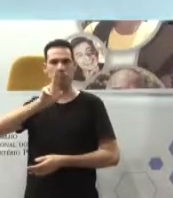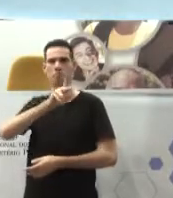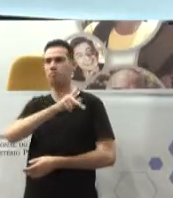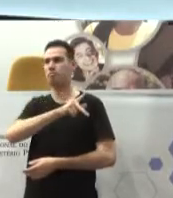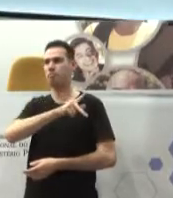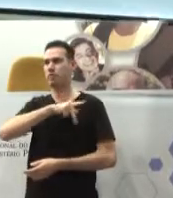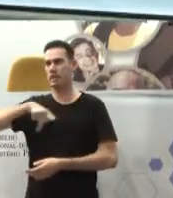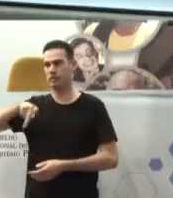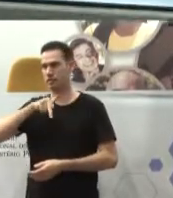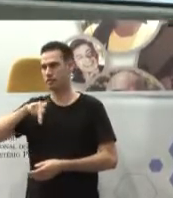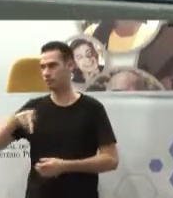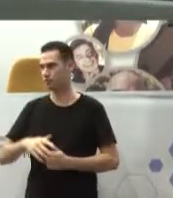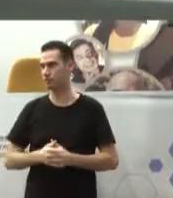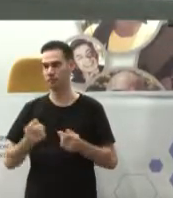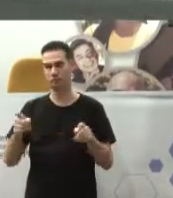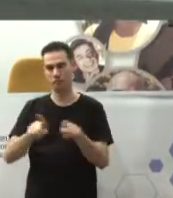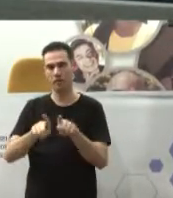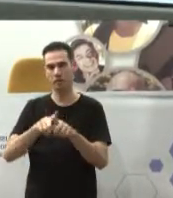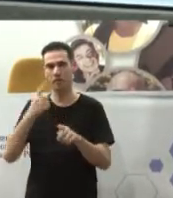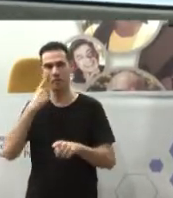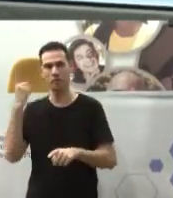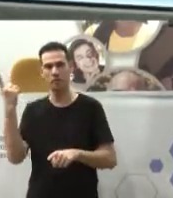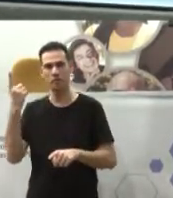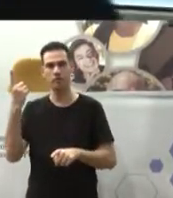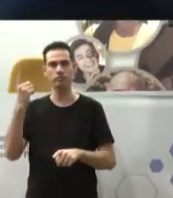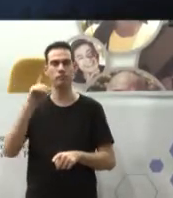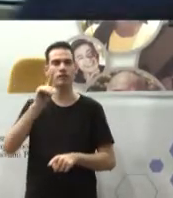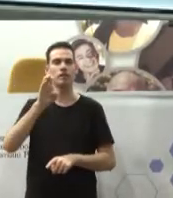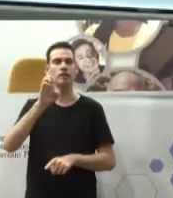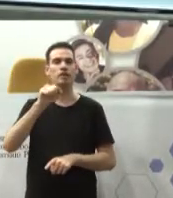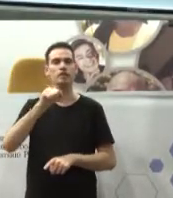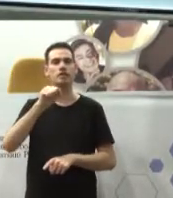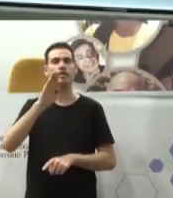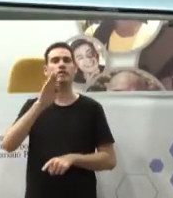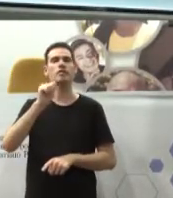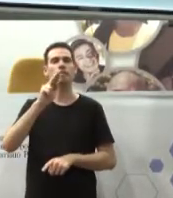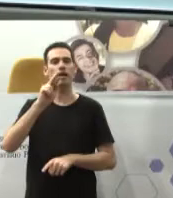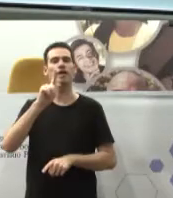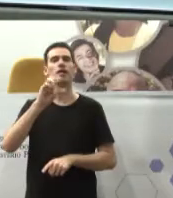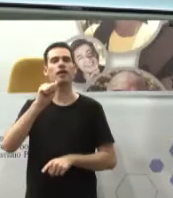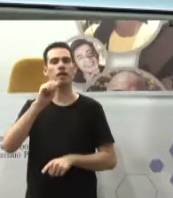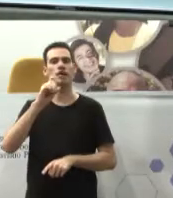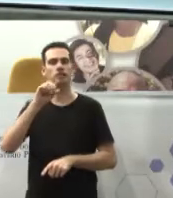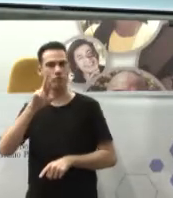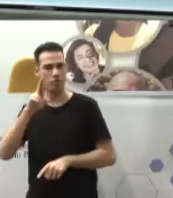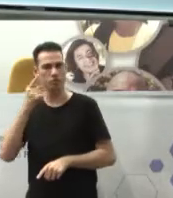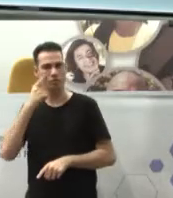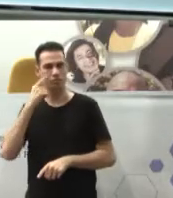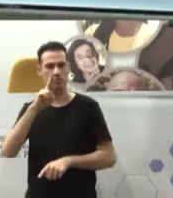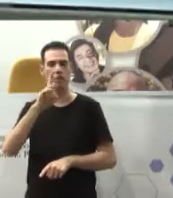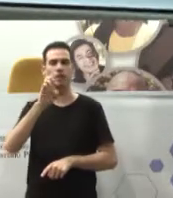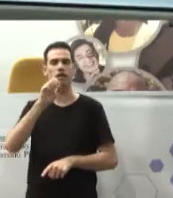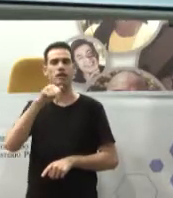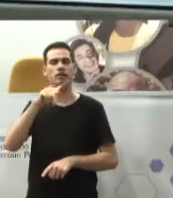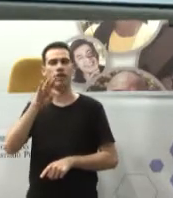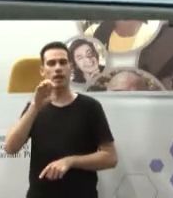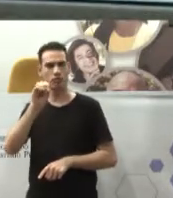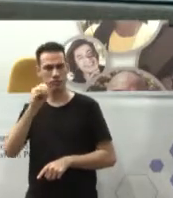Convidamos também o excelentíssimo desembargador do Tribunal de Justiça do Estado de Minas Gerais, Renato Dresch.